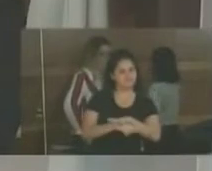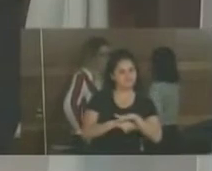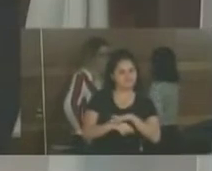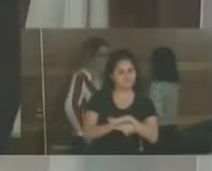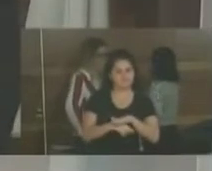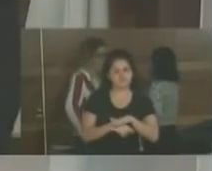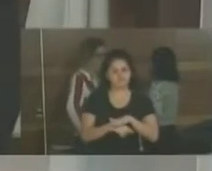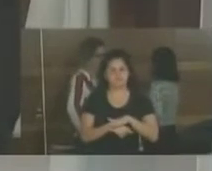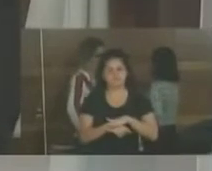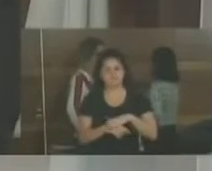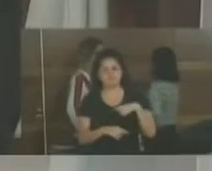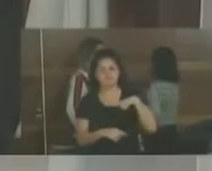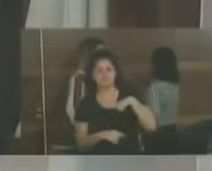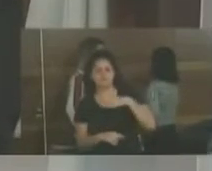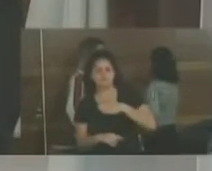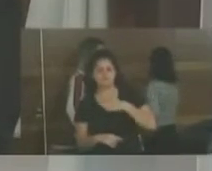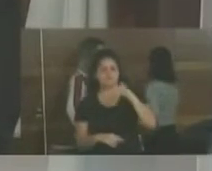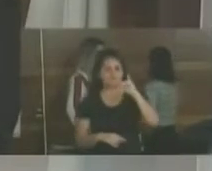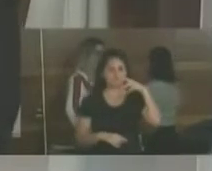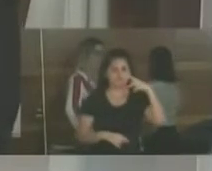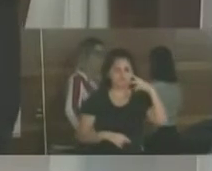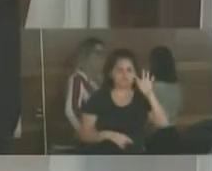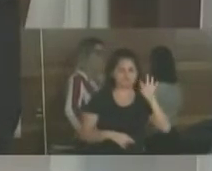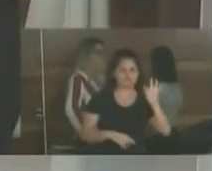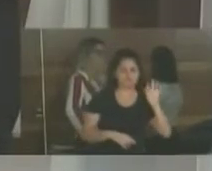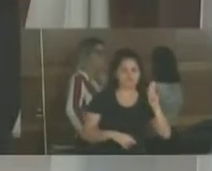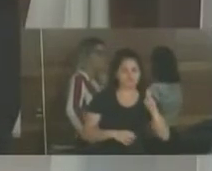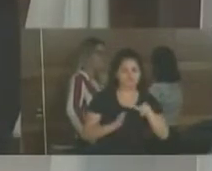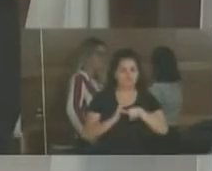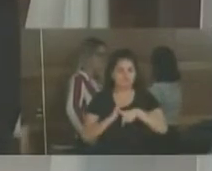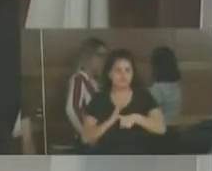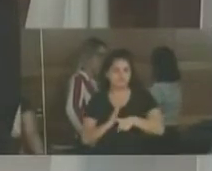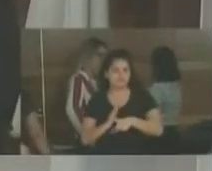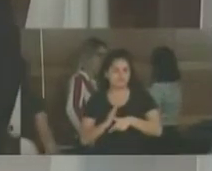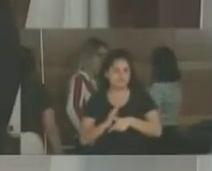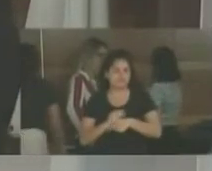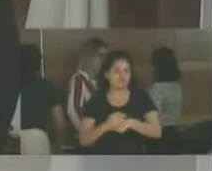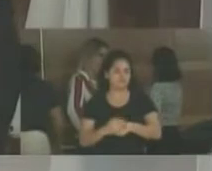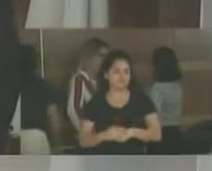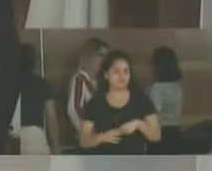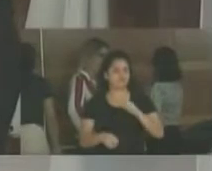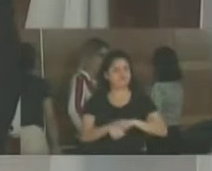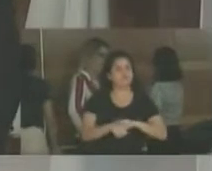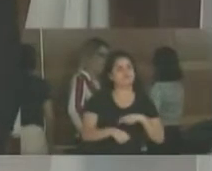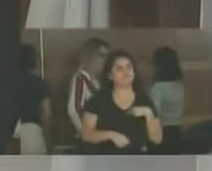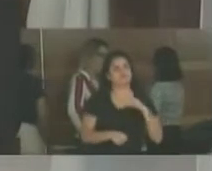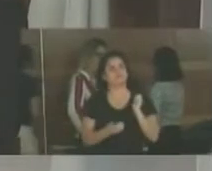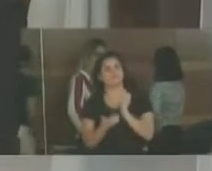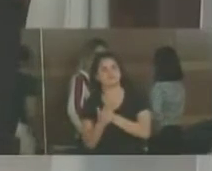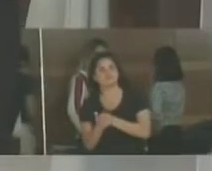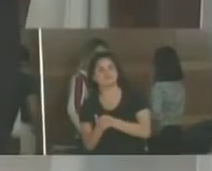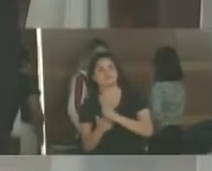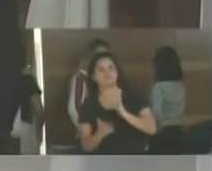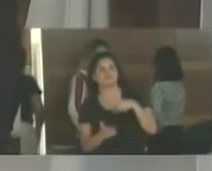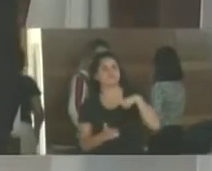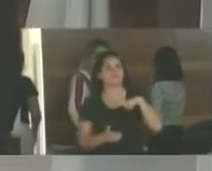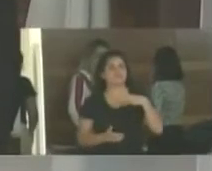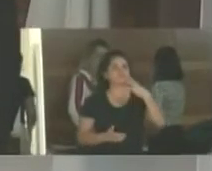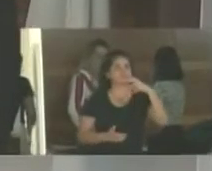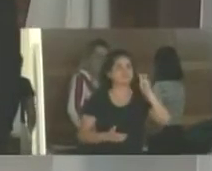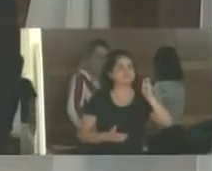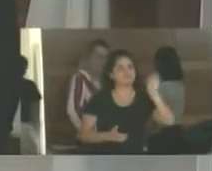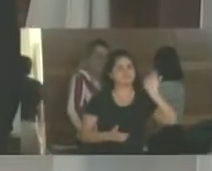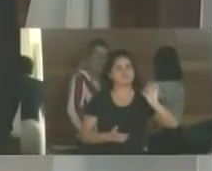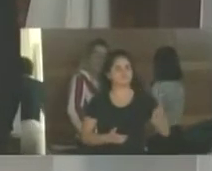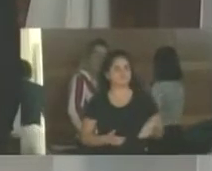com o meu IPTU atrasado e perder o prazo, na hora que eu for pagar o IPTU, já tem 35% de